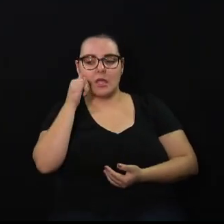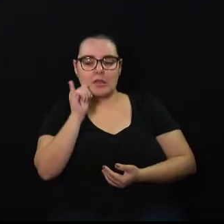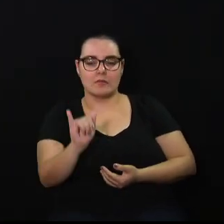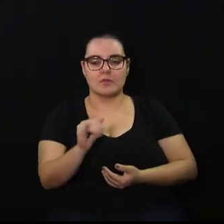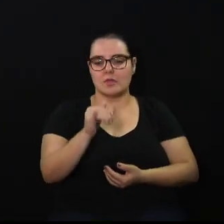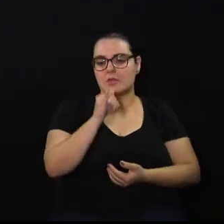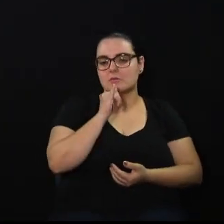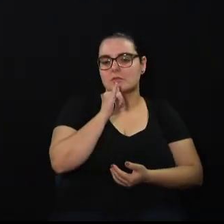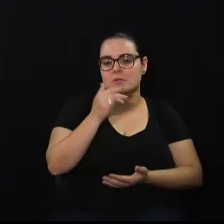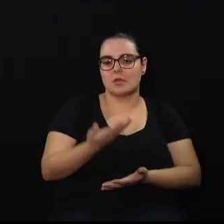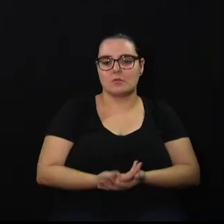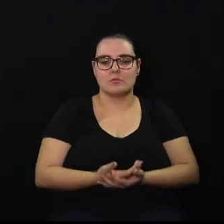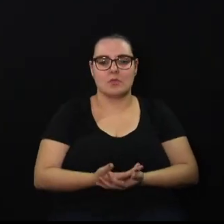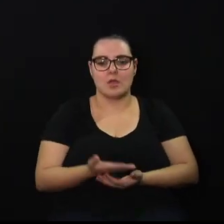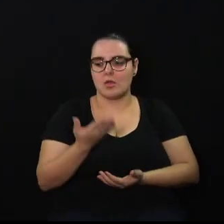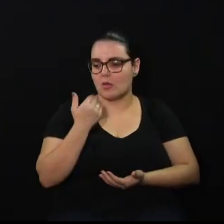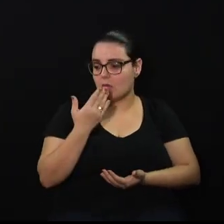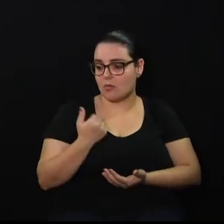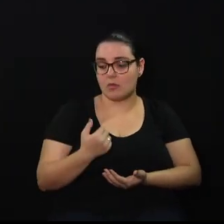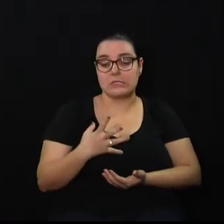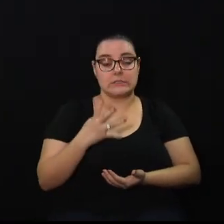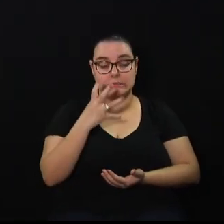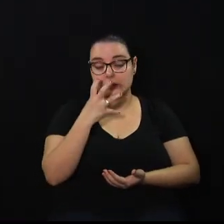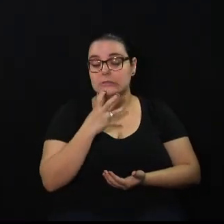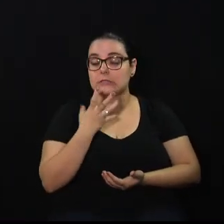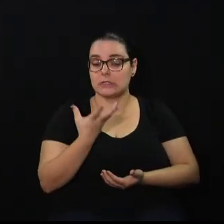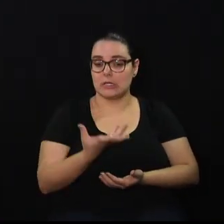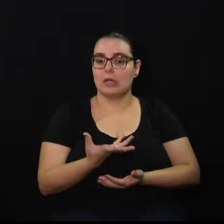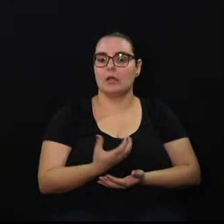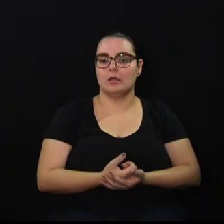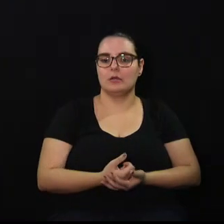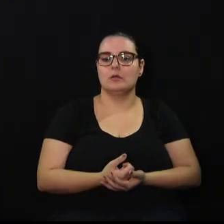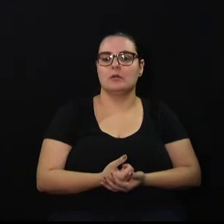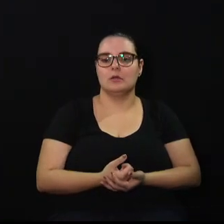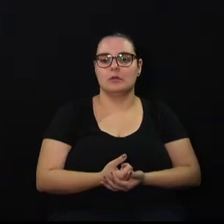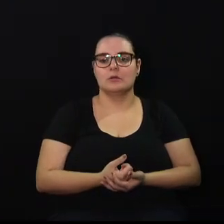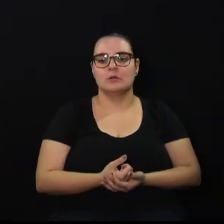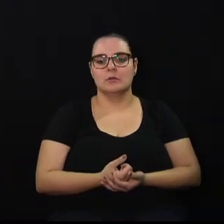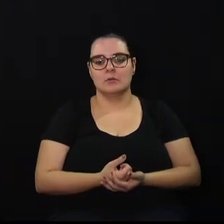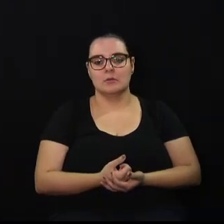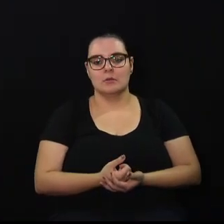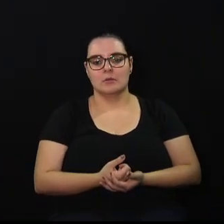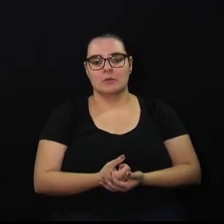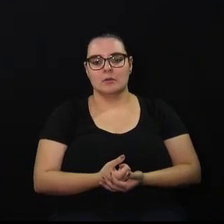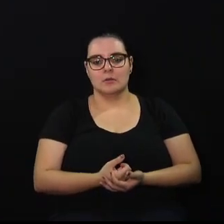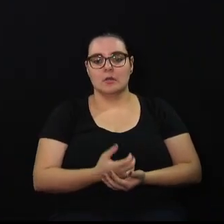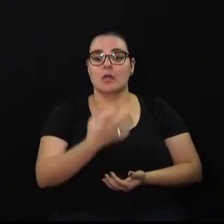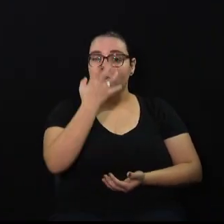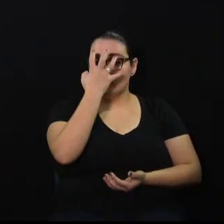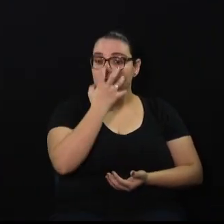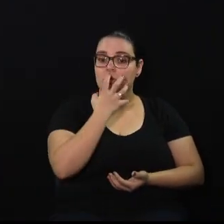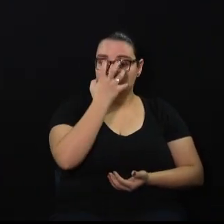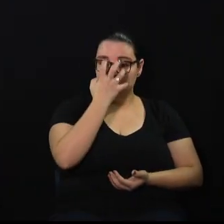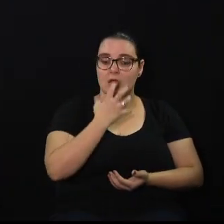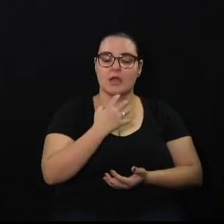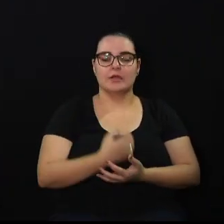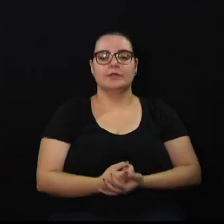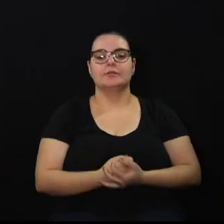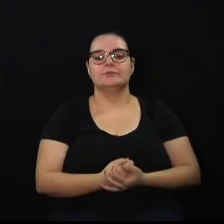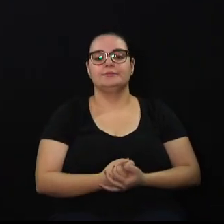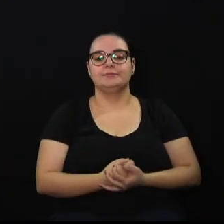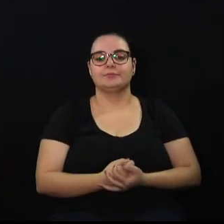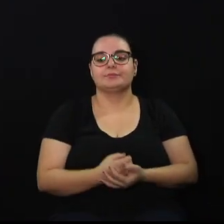exemplo restrições alimentares graves que muitos muitos acabam parecendo disso e é algo bastante grave então ele